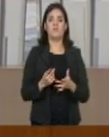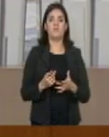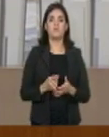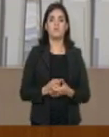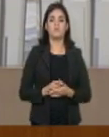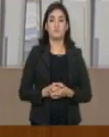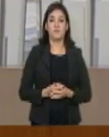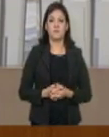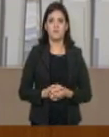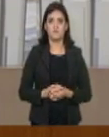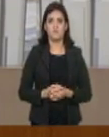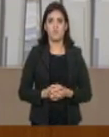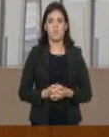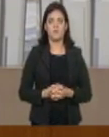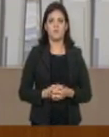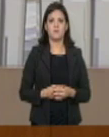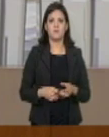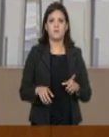de inelegibilidades.